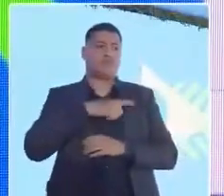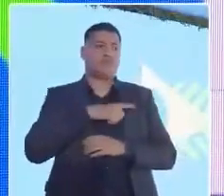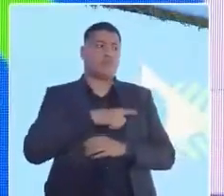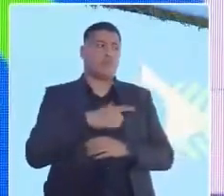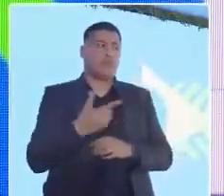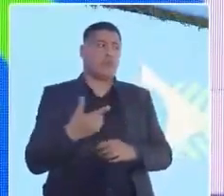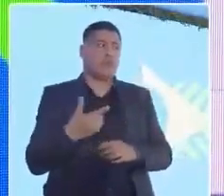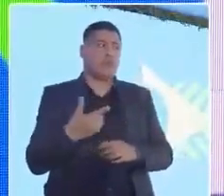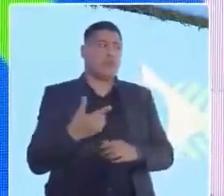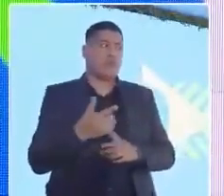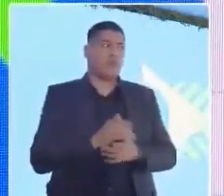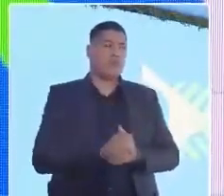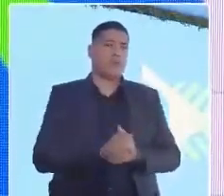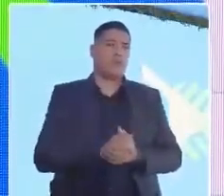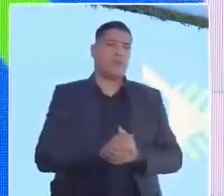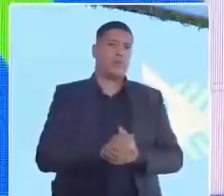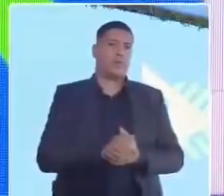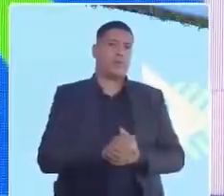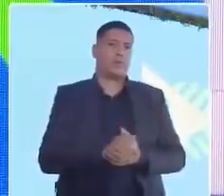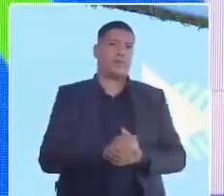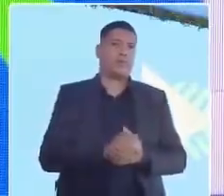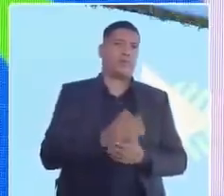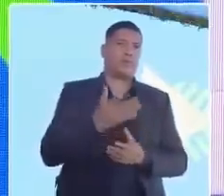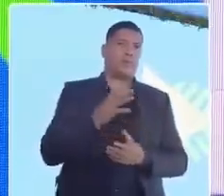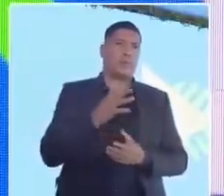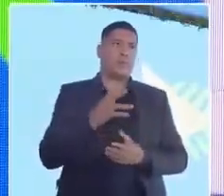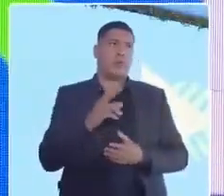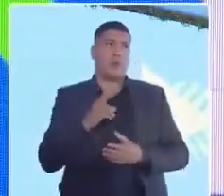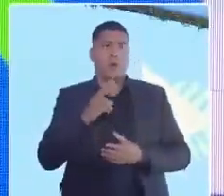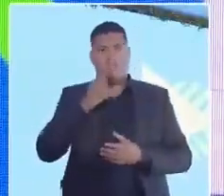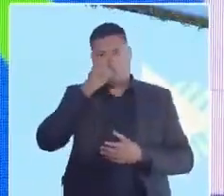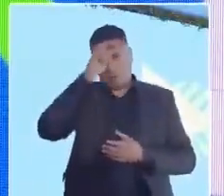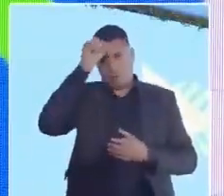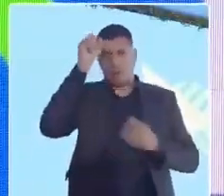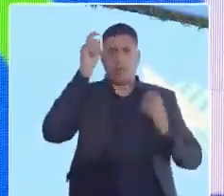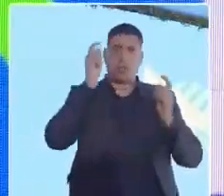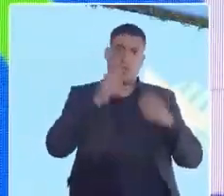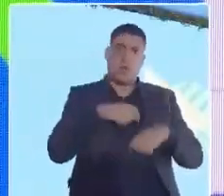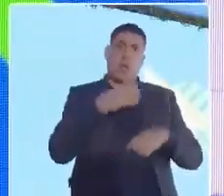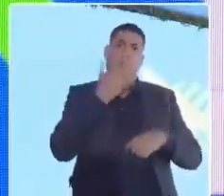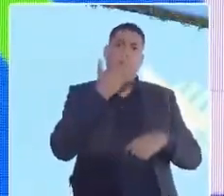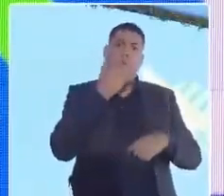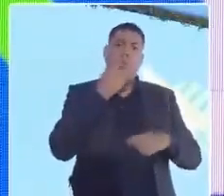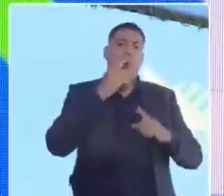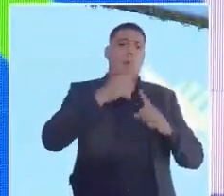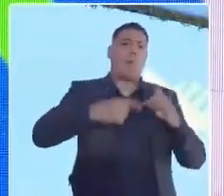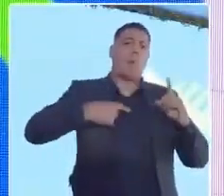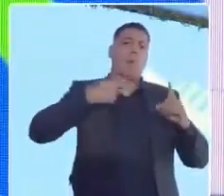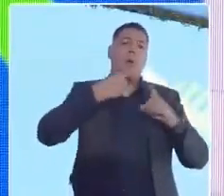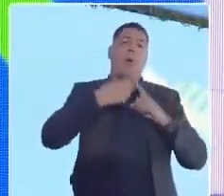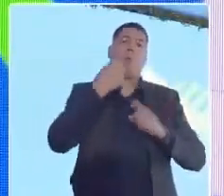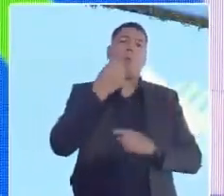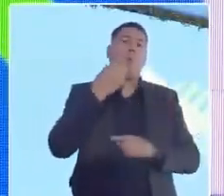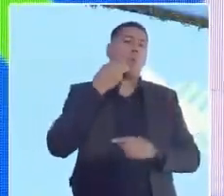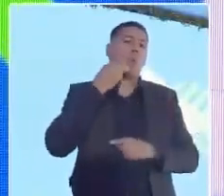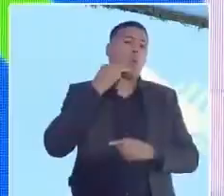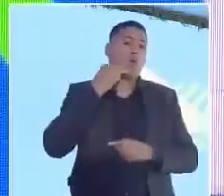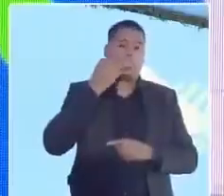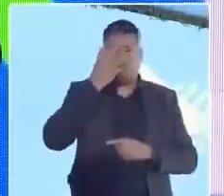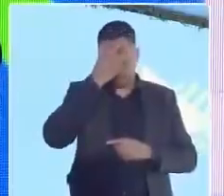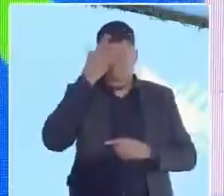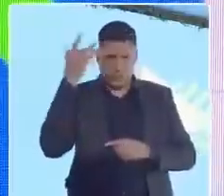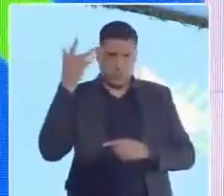temos um potencial para alimentar mais de 1 bilhão de pessoas por